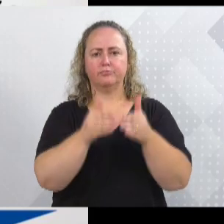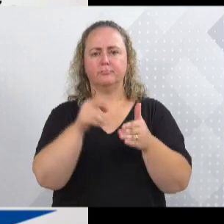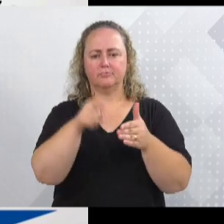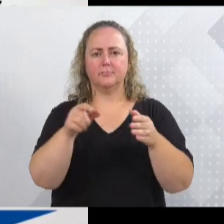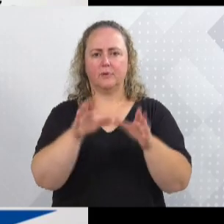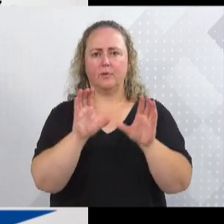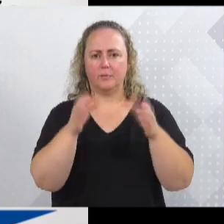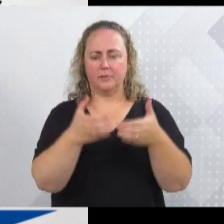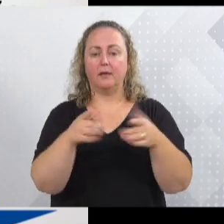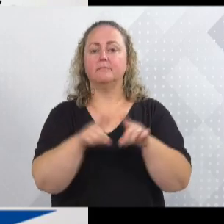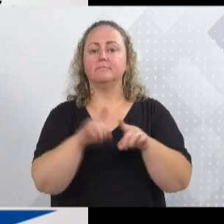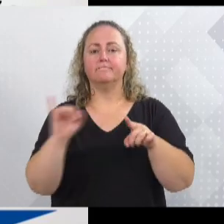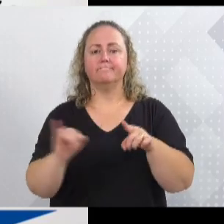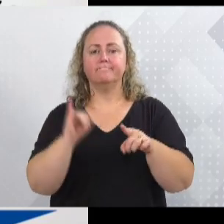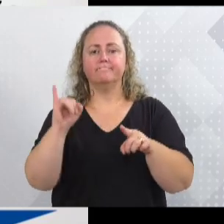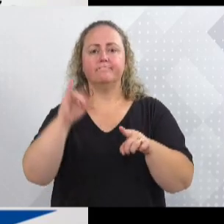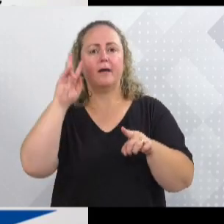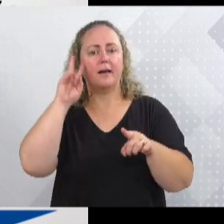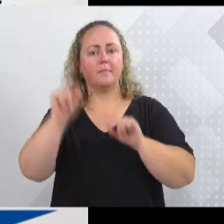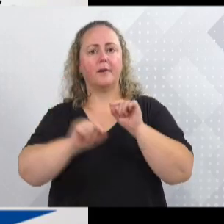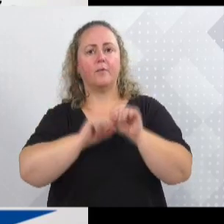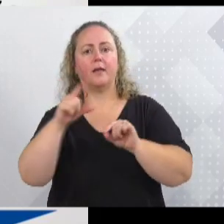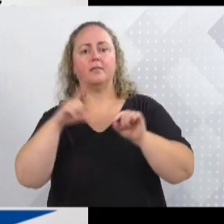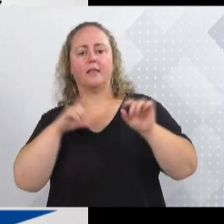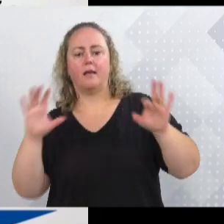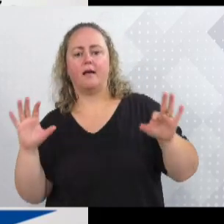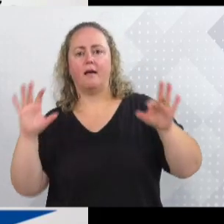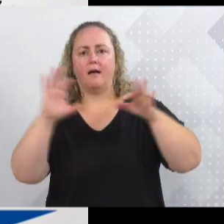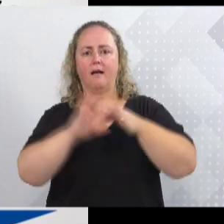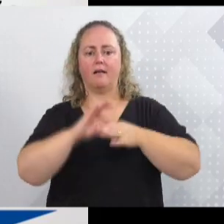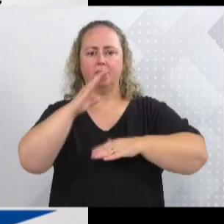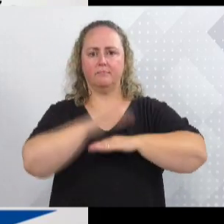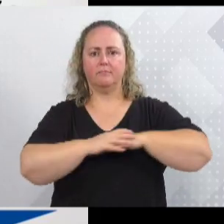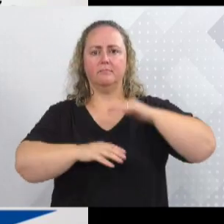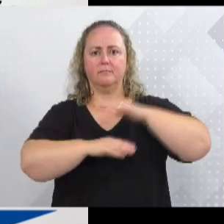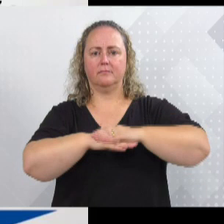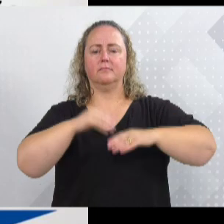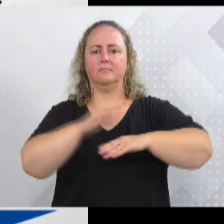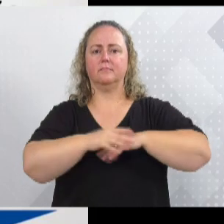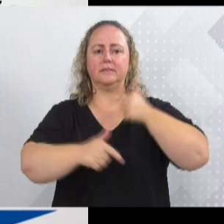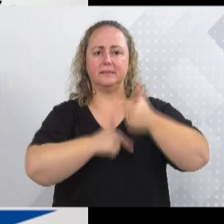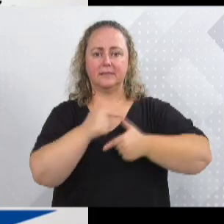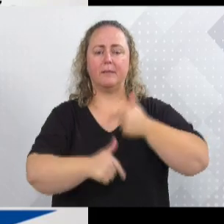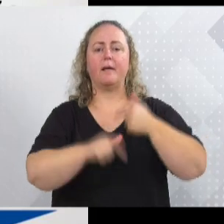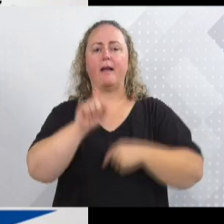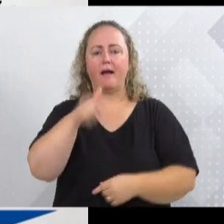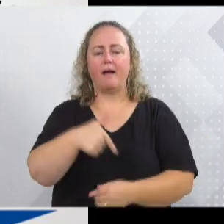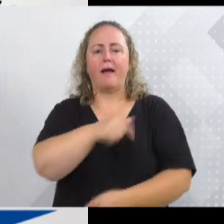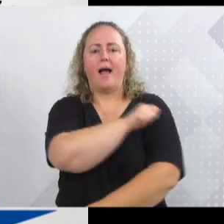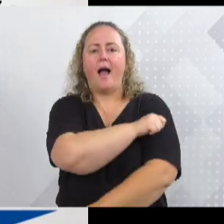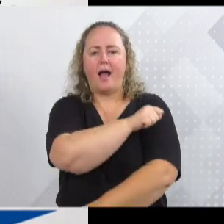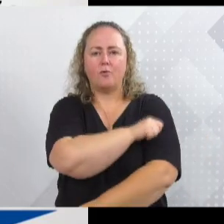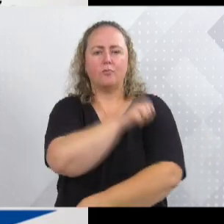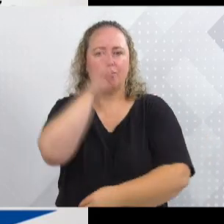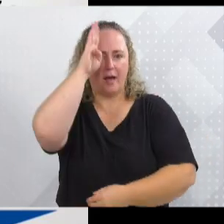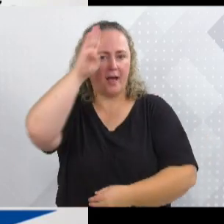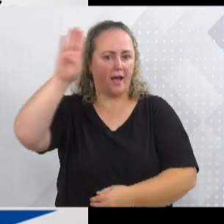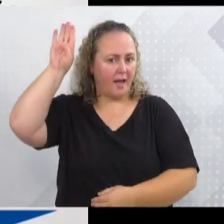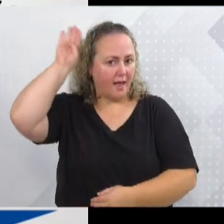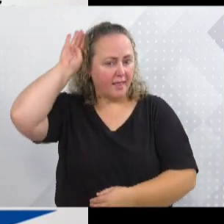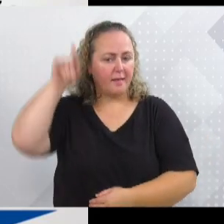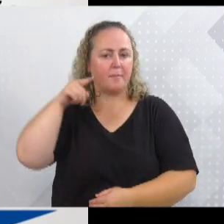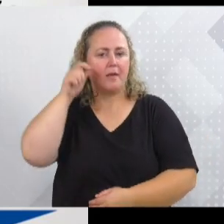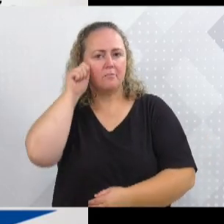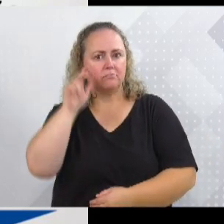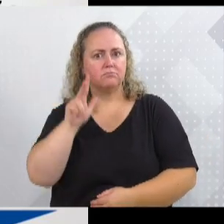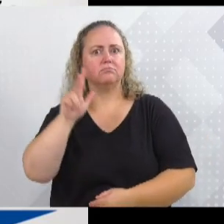blumenauense, também é importante mencionar que mão de obra qualificada e realmente com essa expertise